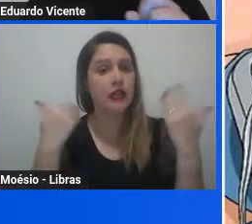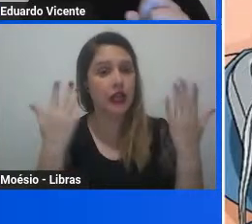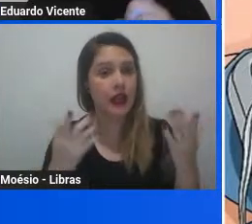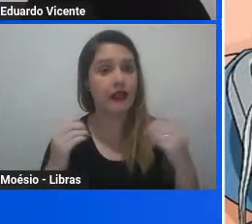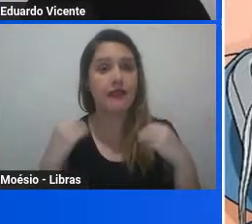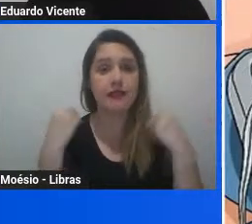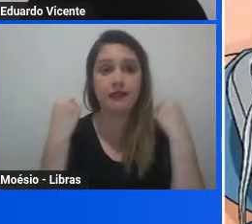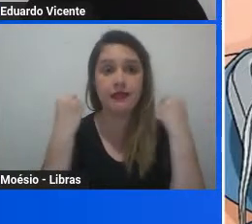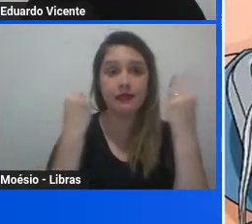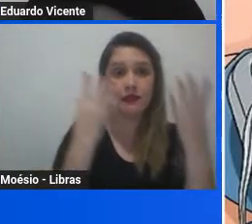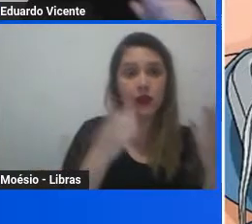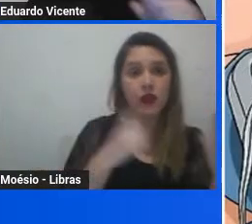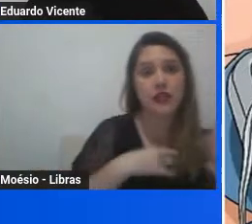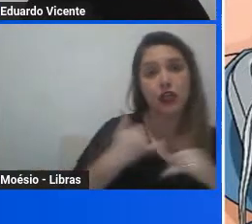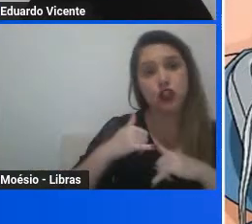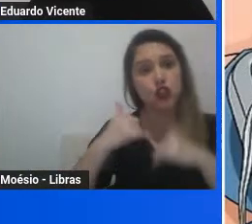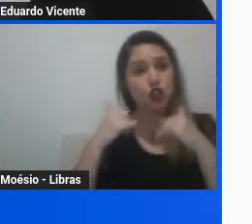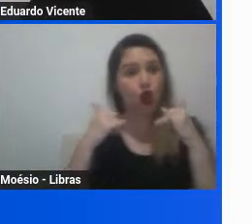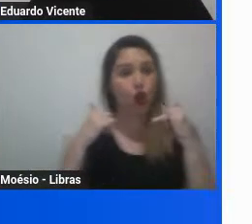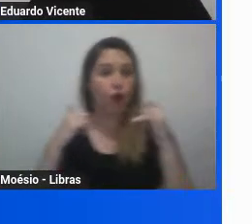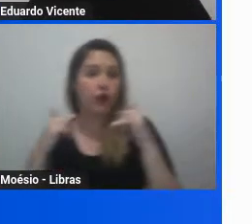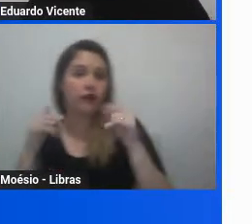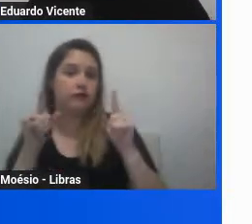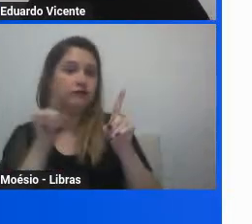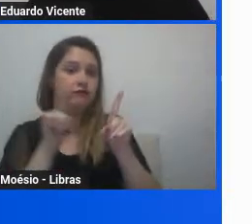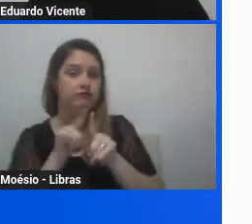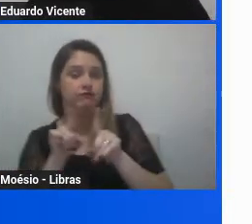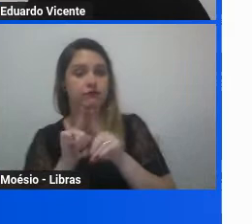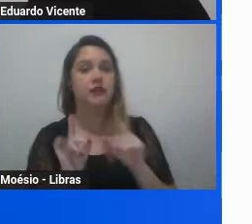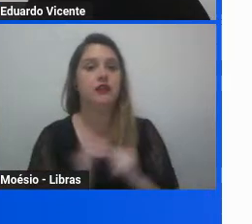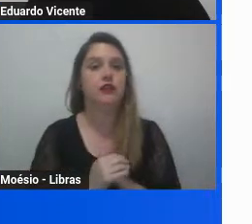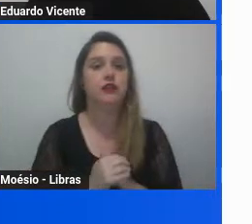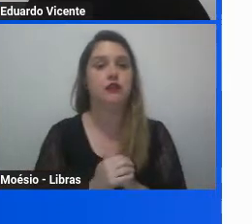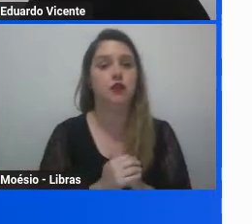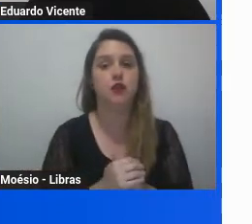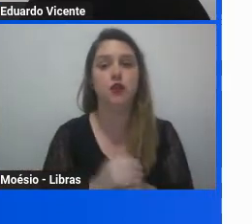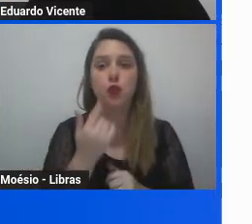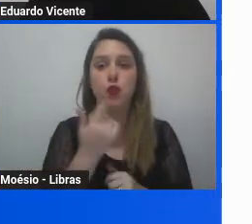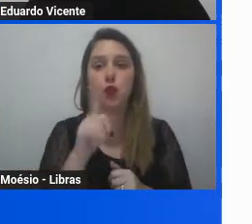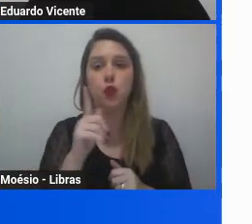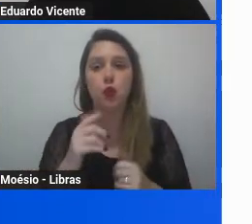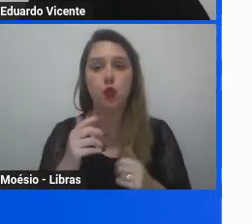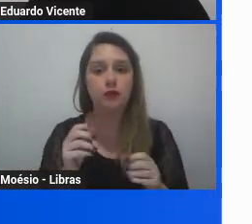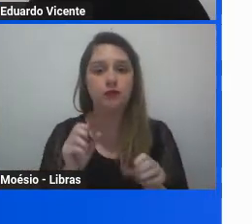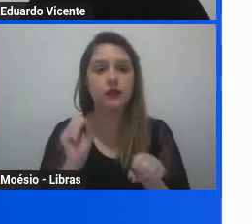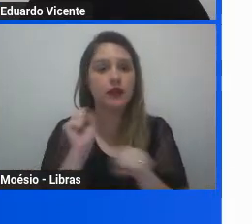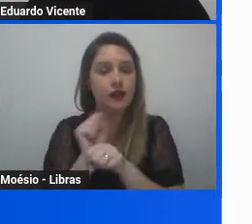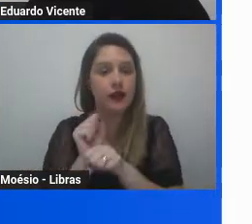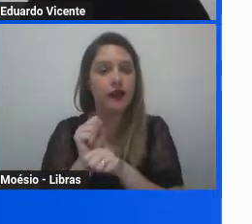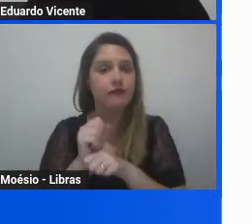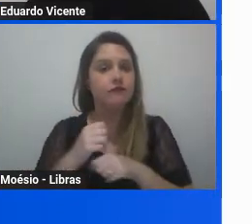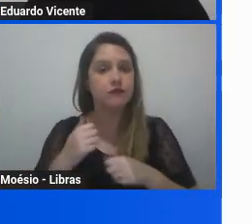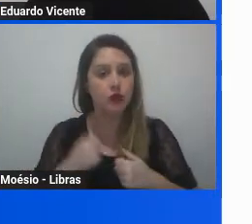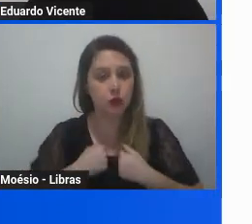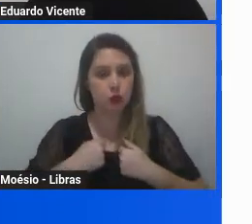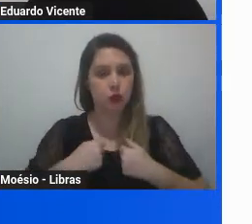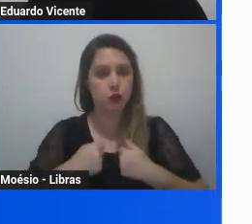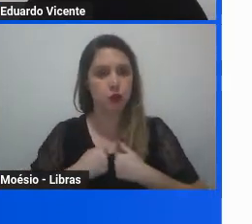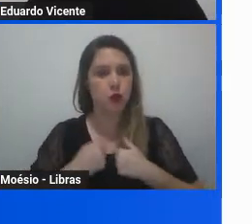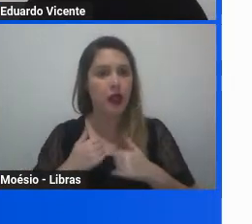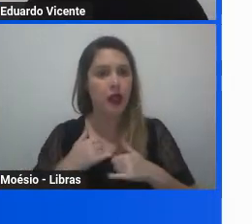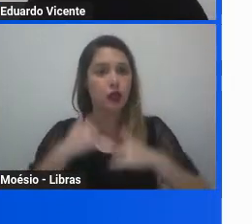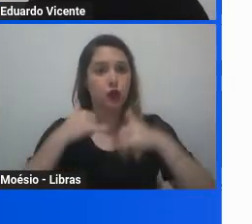o start do choque é você. Quando o choque é disparado, ele atravessa um eletrodo e